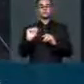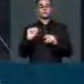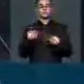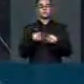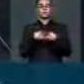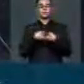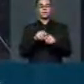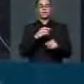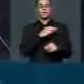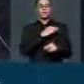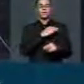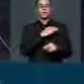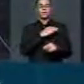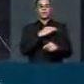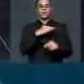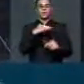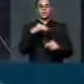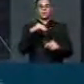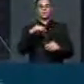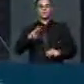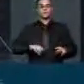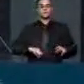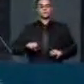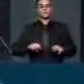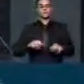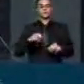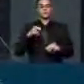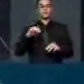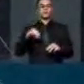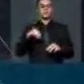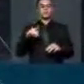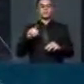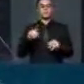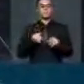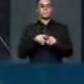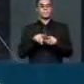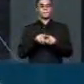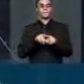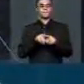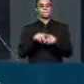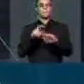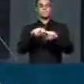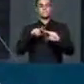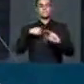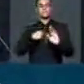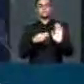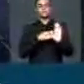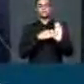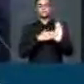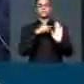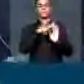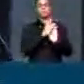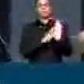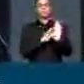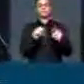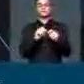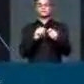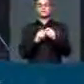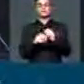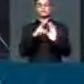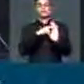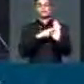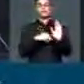questiona, vários órgãos questionam, então a gente propõe esse texto para deixar regularizado esse fundo dentro do INCRA. E eu estou dizendo aqui